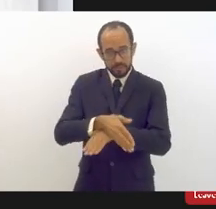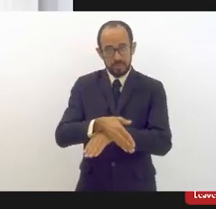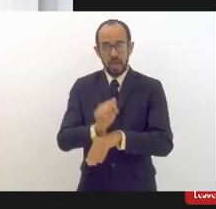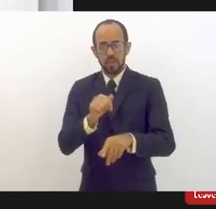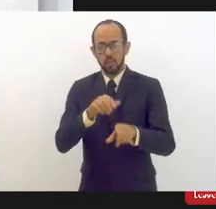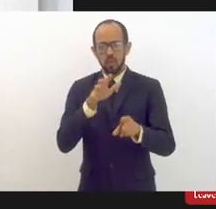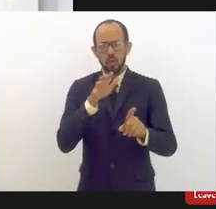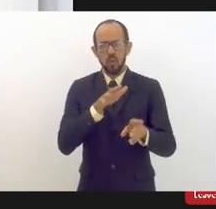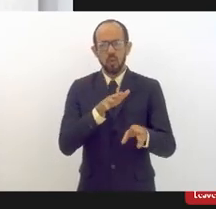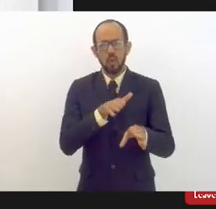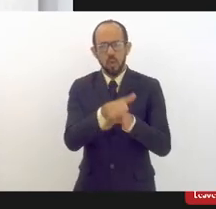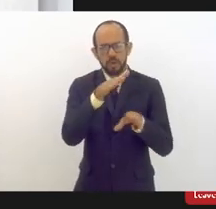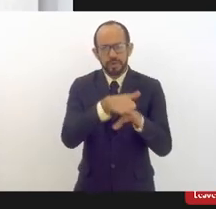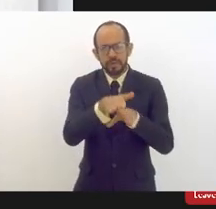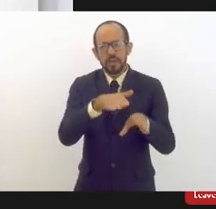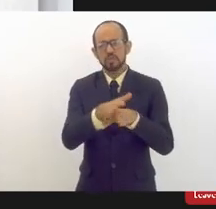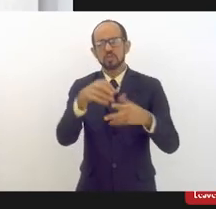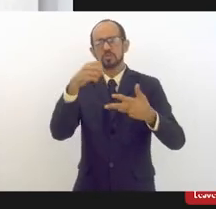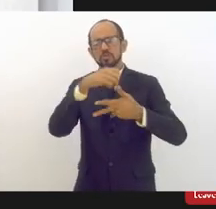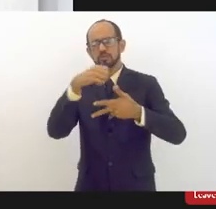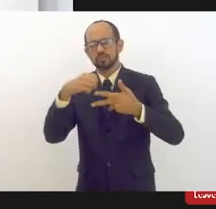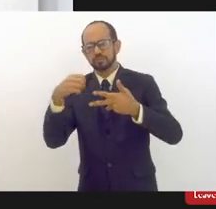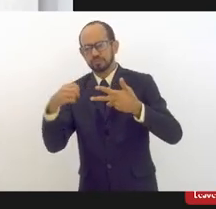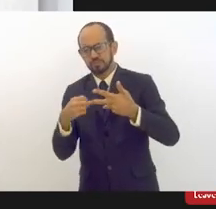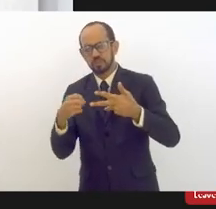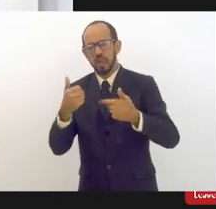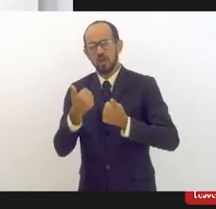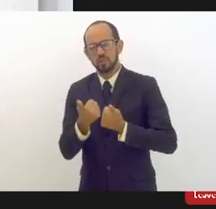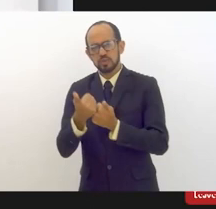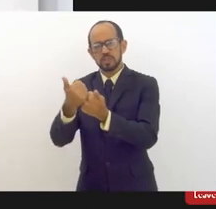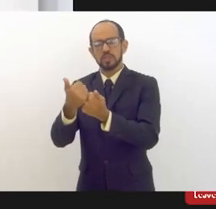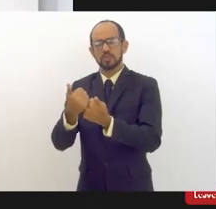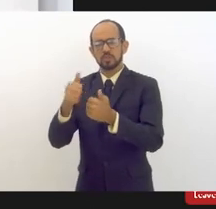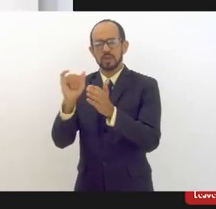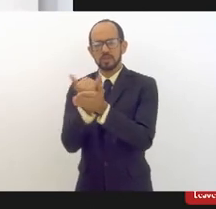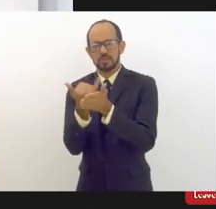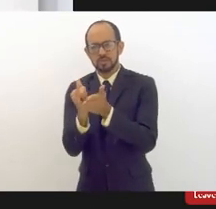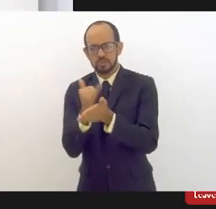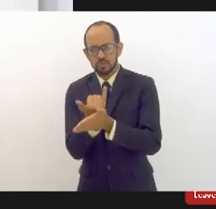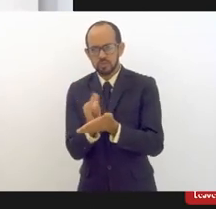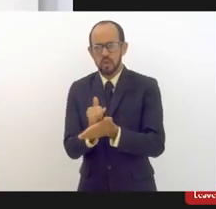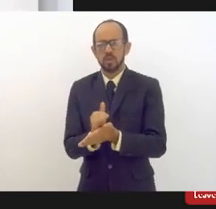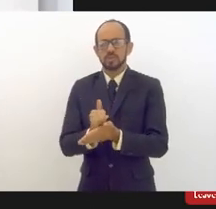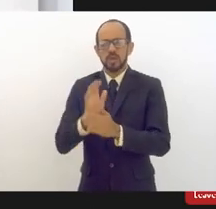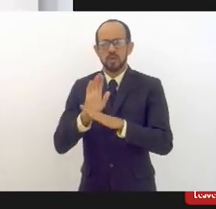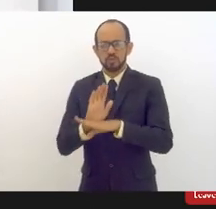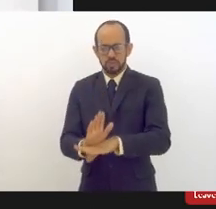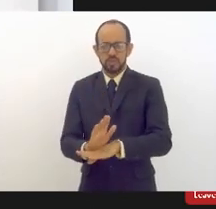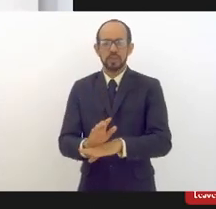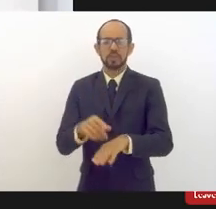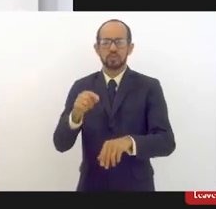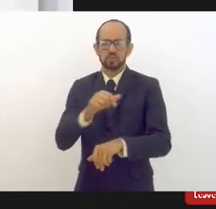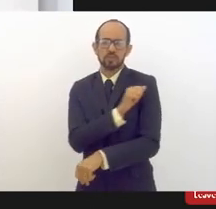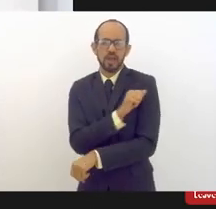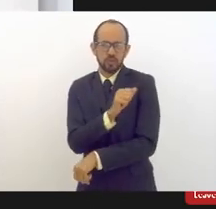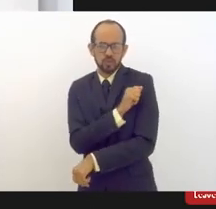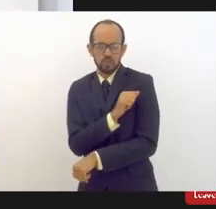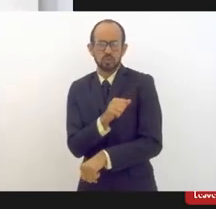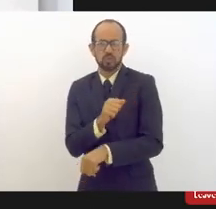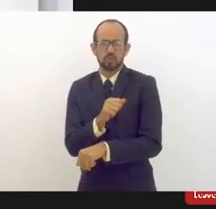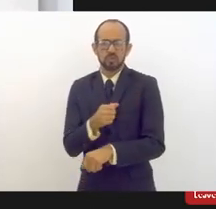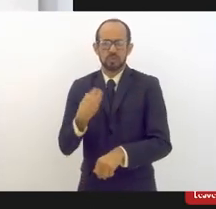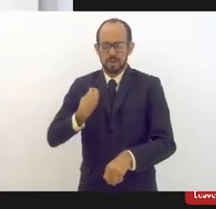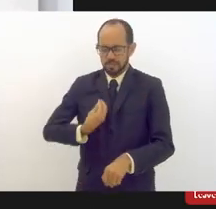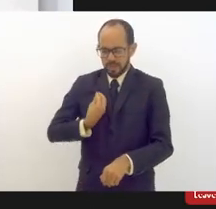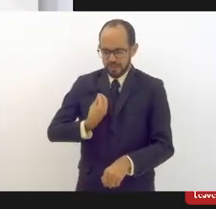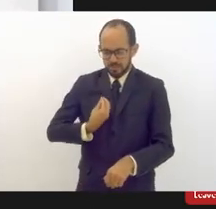Enem, auxílio nas inscrições, e preenchendo todas as lacunas, né, dos desafios que os nossos alunos têm nessa